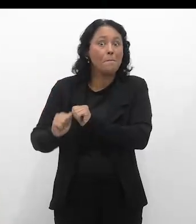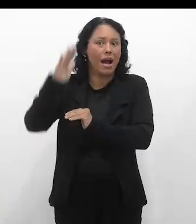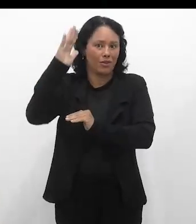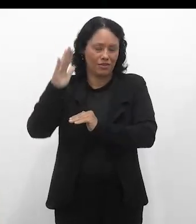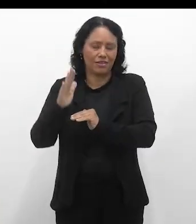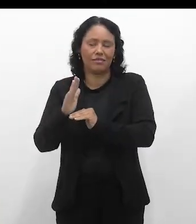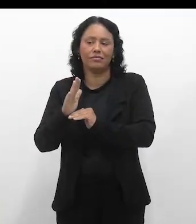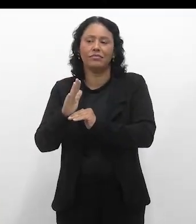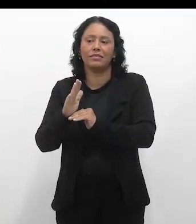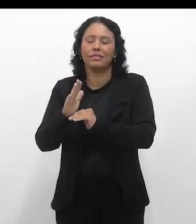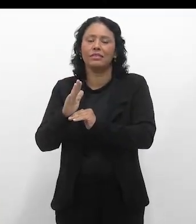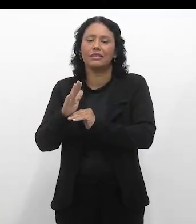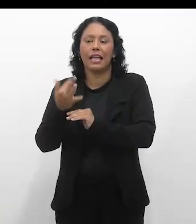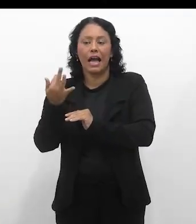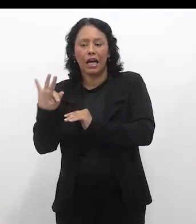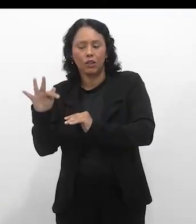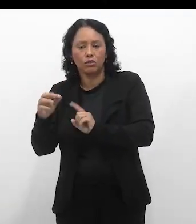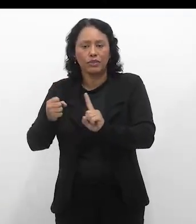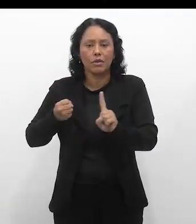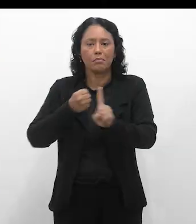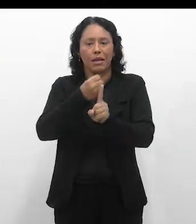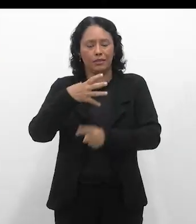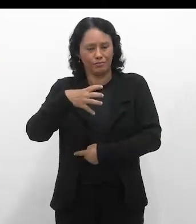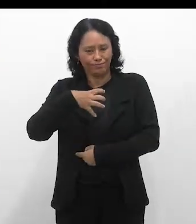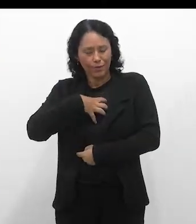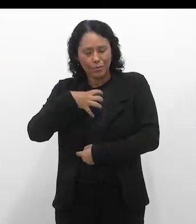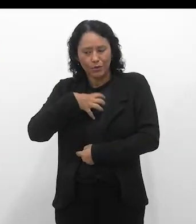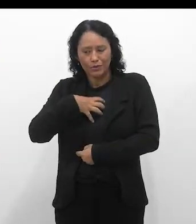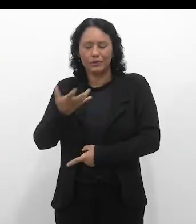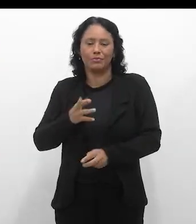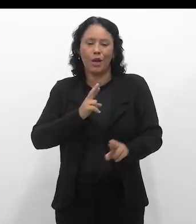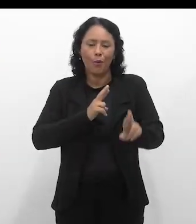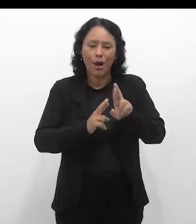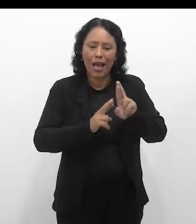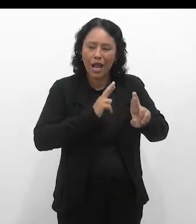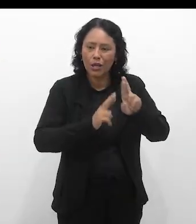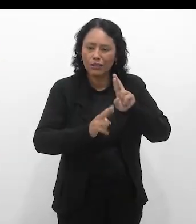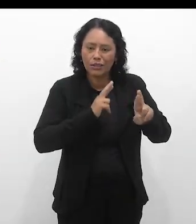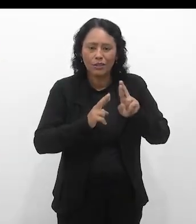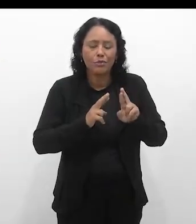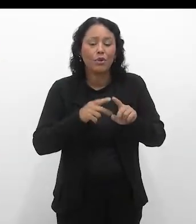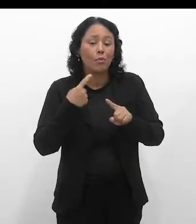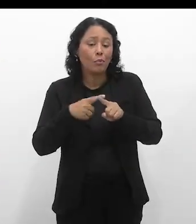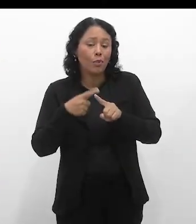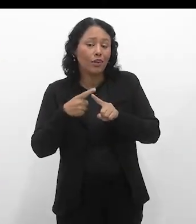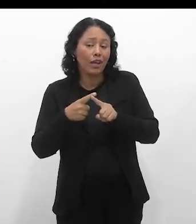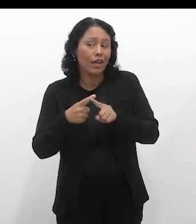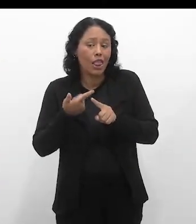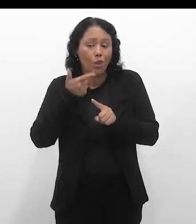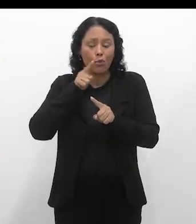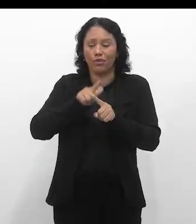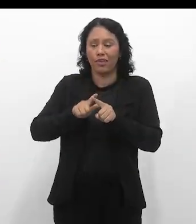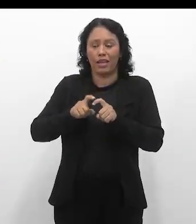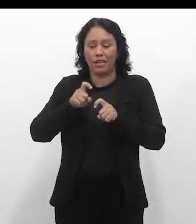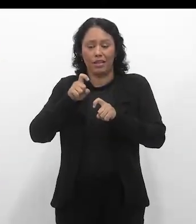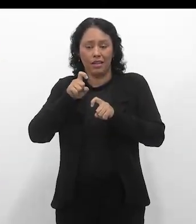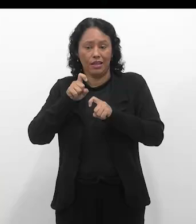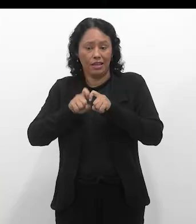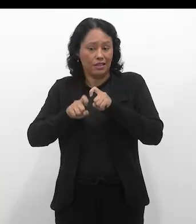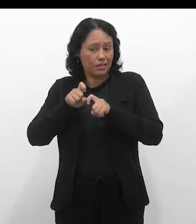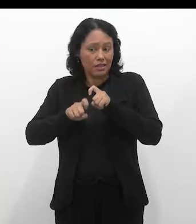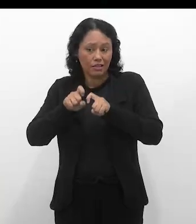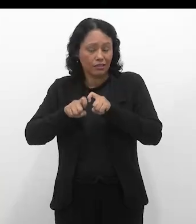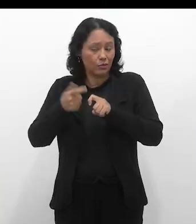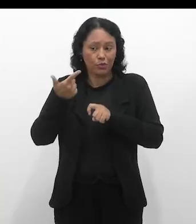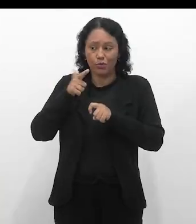dor, ela vai gerar impacto emocional. Isso interfere no relacionamento, porque ela não tendo relação, muitos parceiros